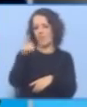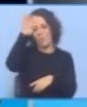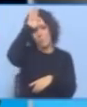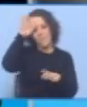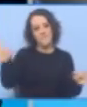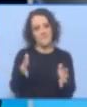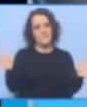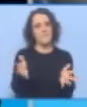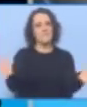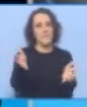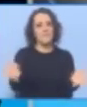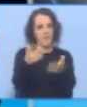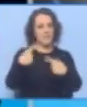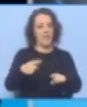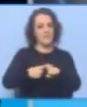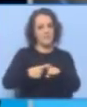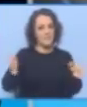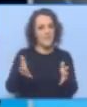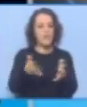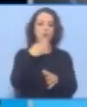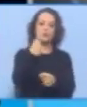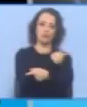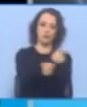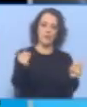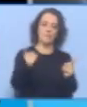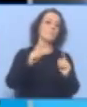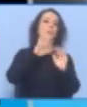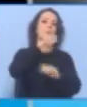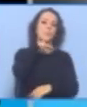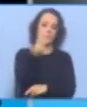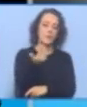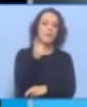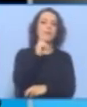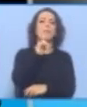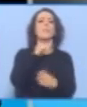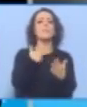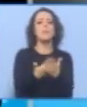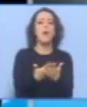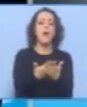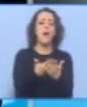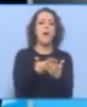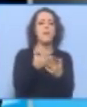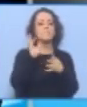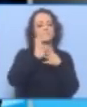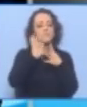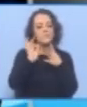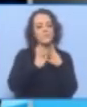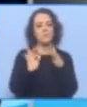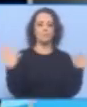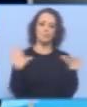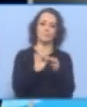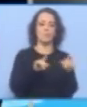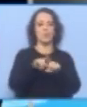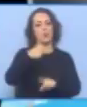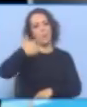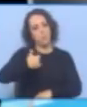estimula, incentiva. Encorajando a promover os talentos juvenis. E que define como algo que caracteriza a boa política.